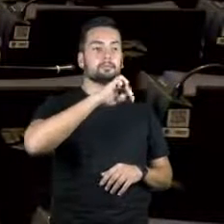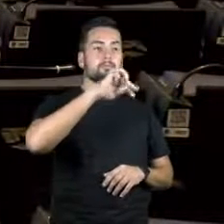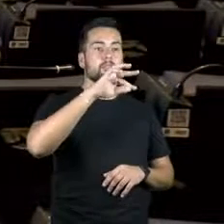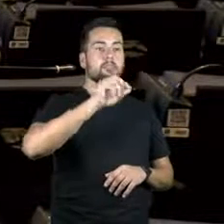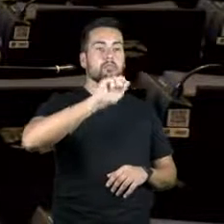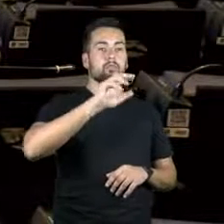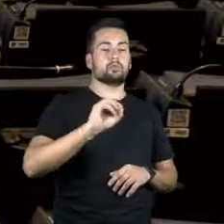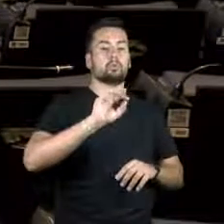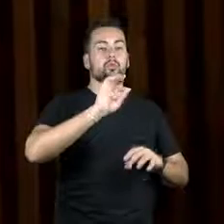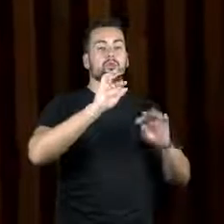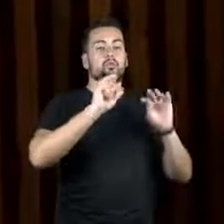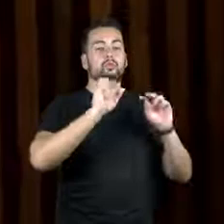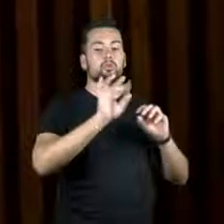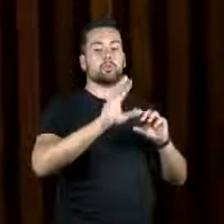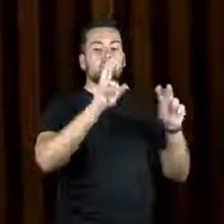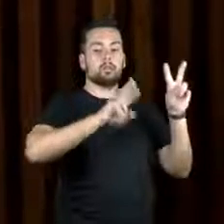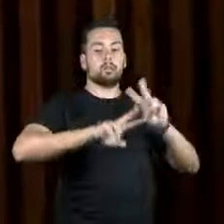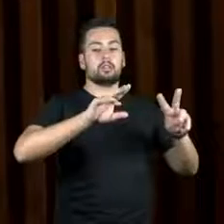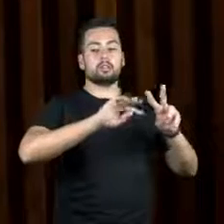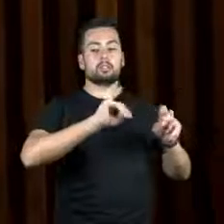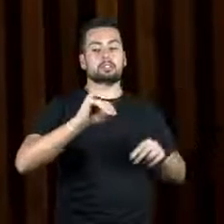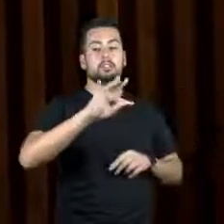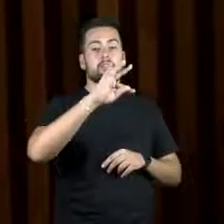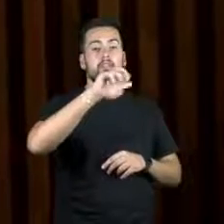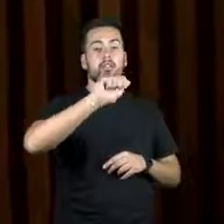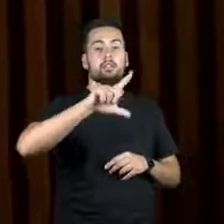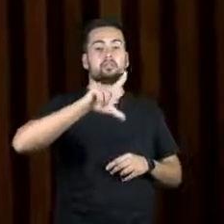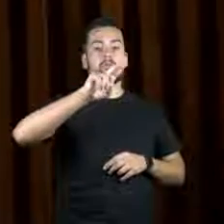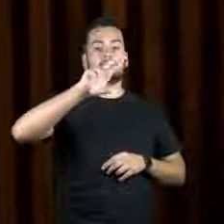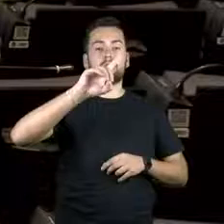se o talude está estável ou não?